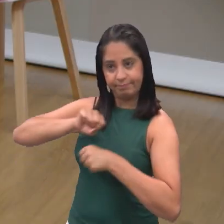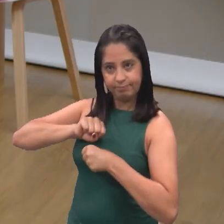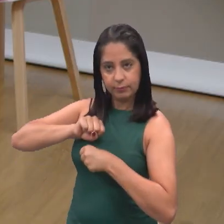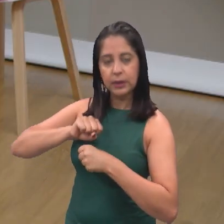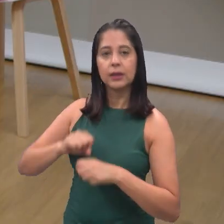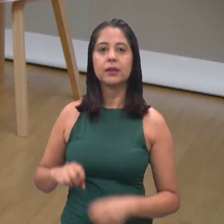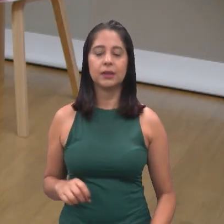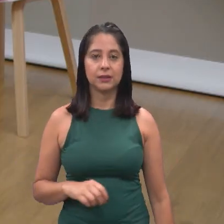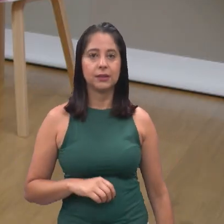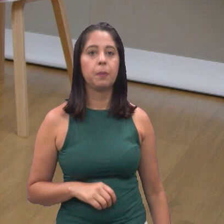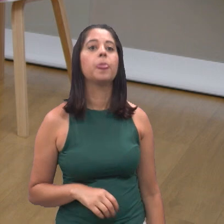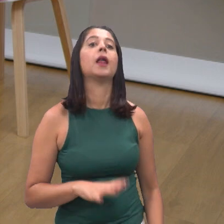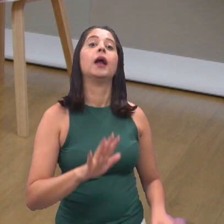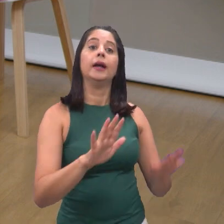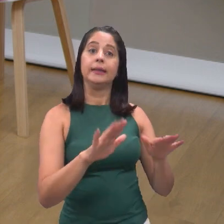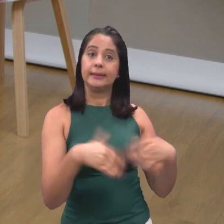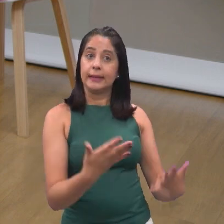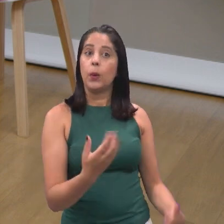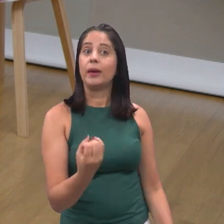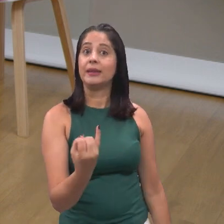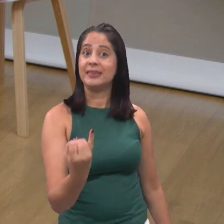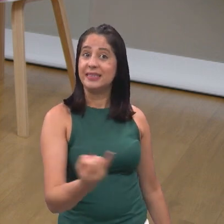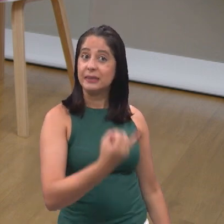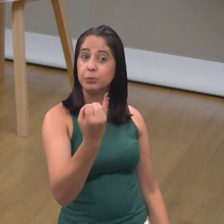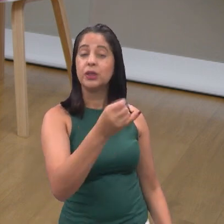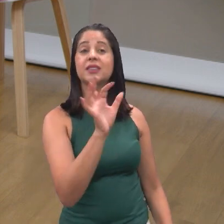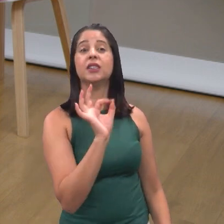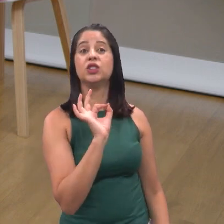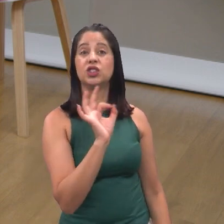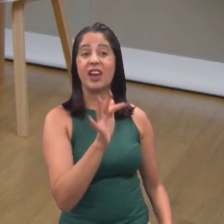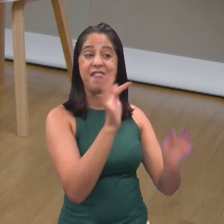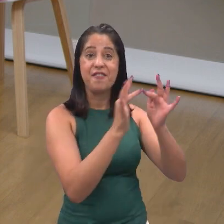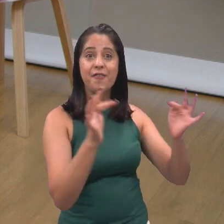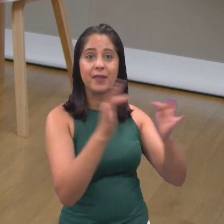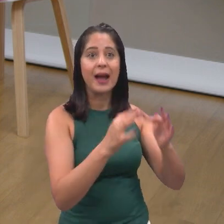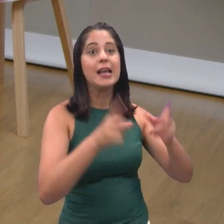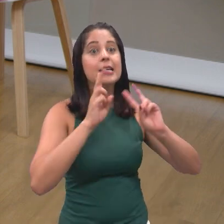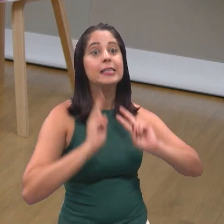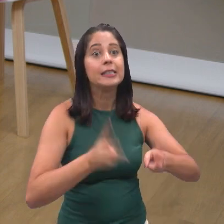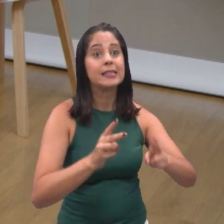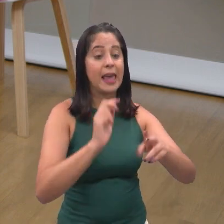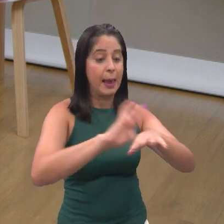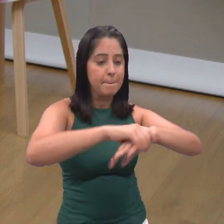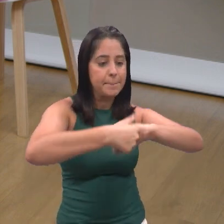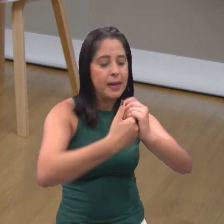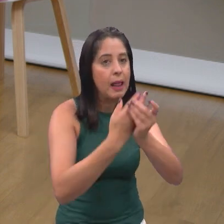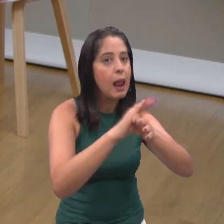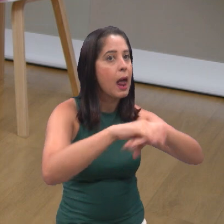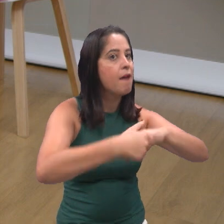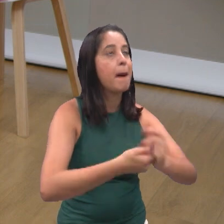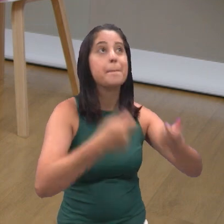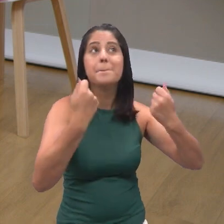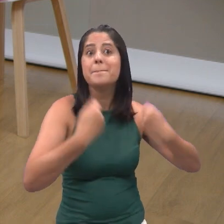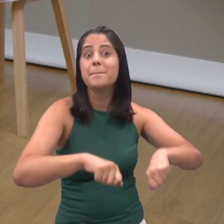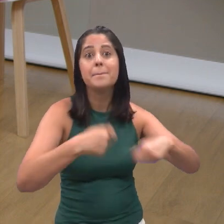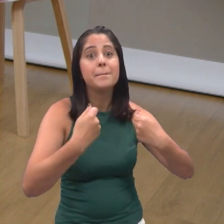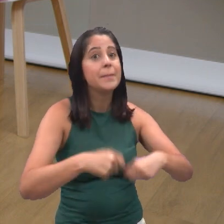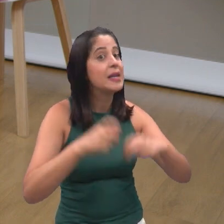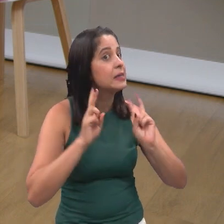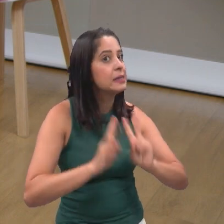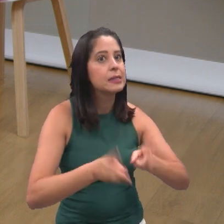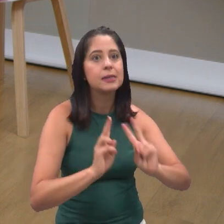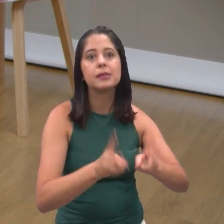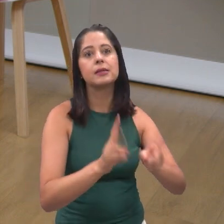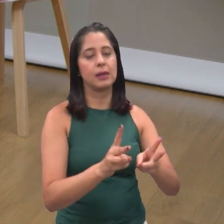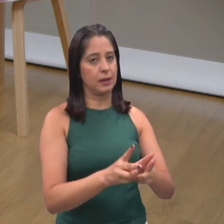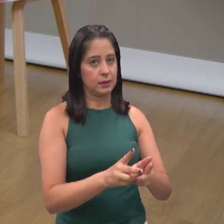daquela frase ou daquela que ficou na cabeça de todo mundo durante a pandemia, lavar as mãos o tempo todo. Não tem como lavar as mãos?